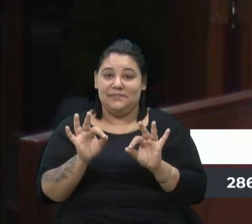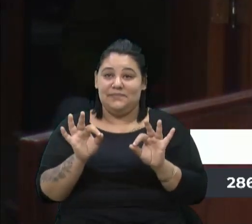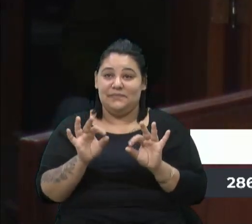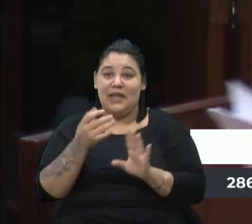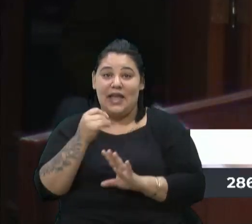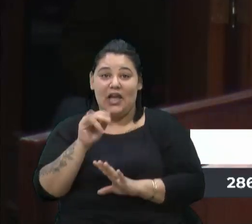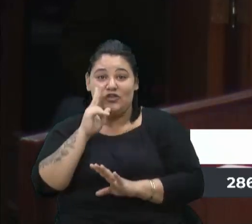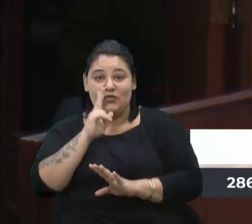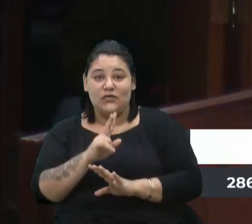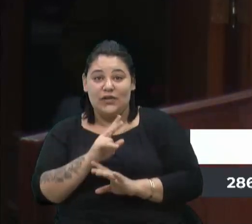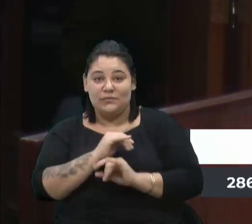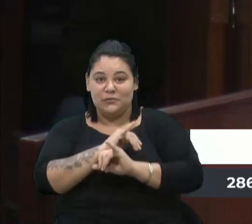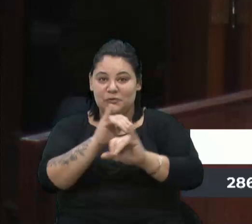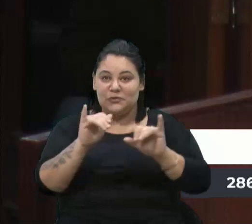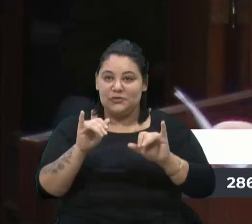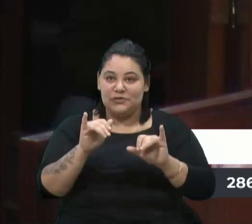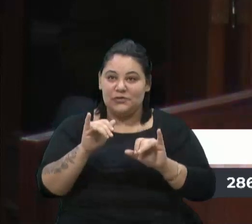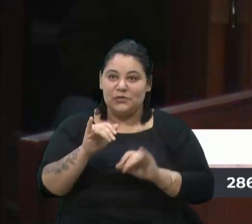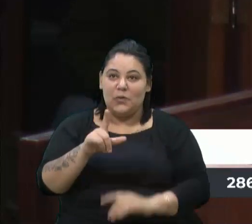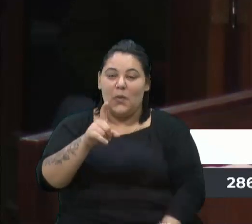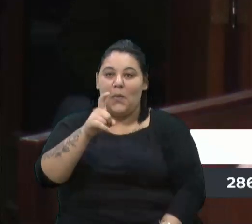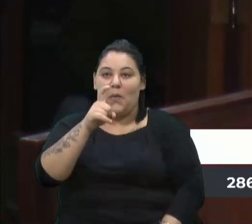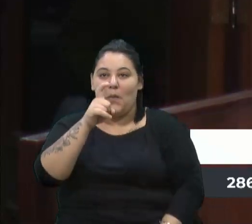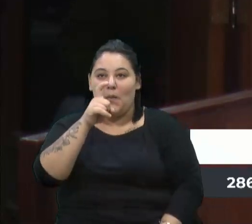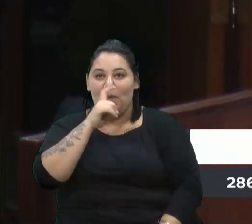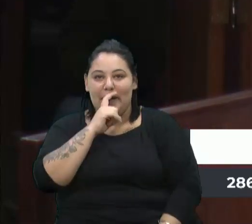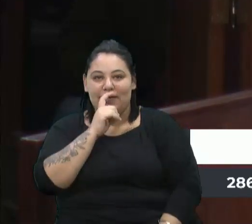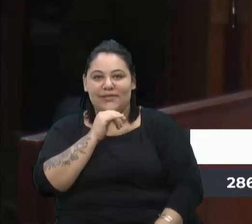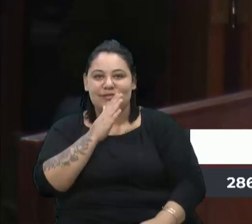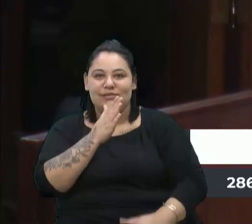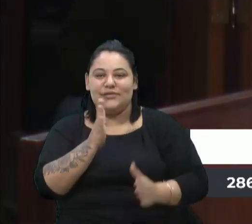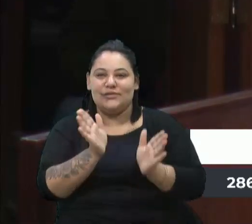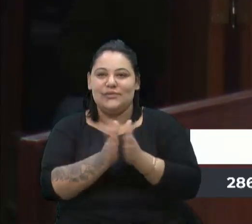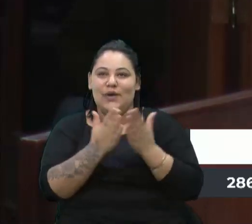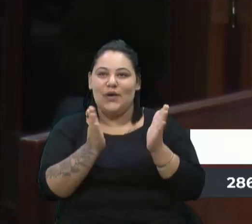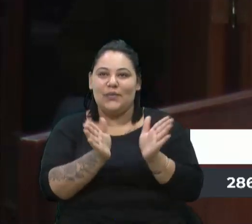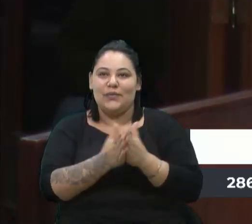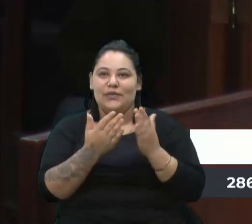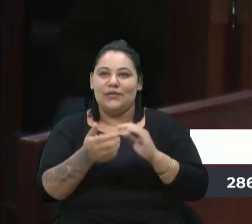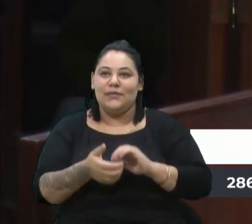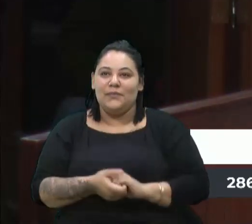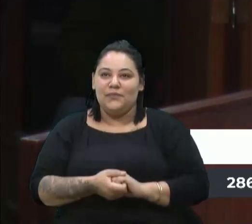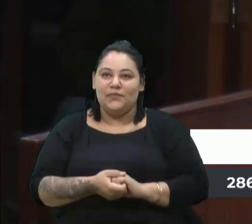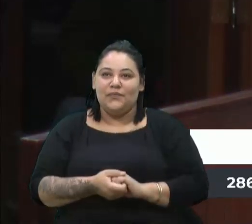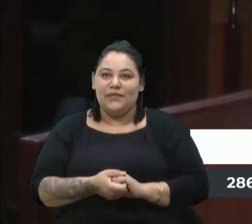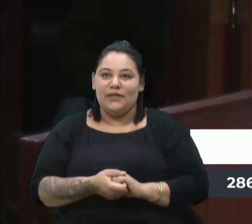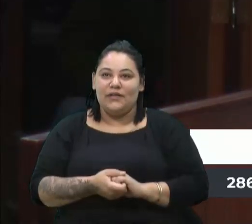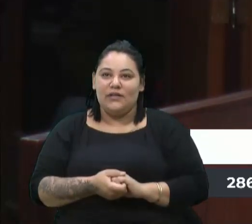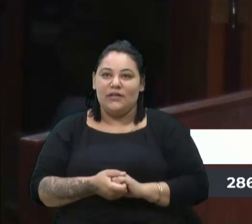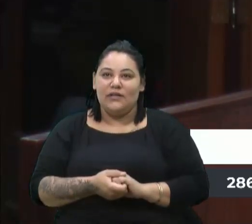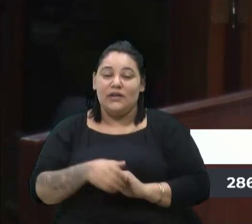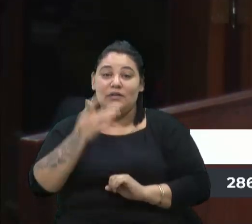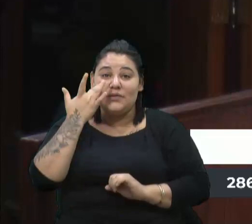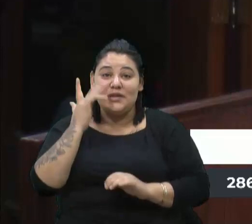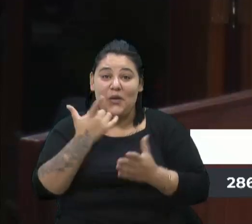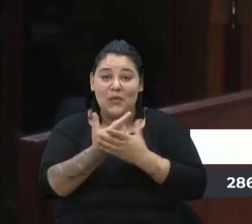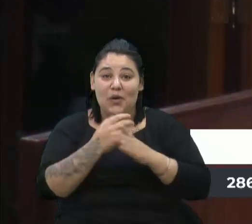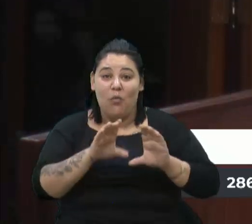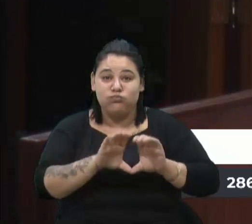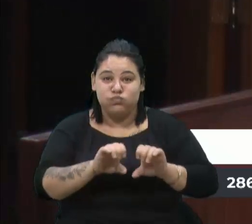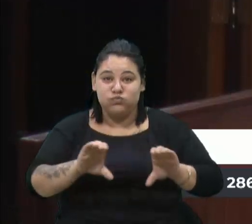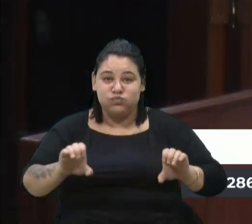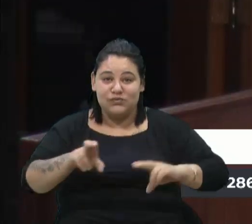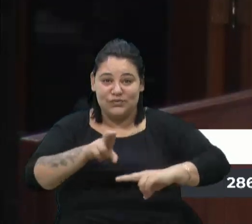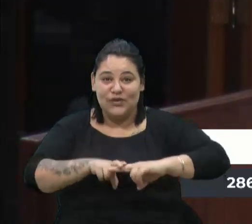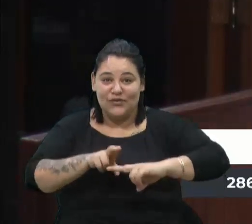as notícias do pai dos pobres pai dos pobre acabou de comprar um sofá vereadores não sei se o senhor